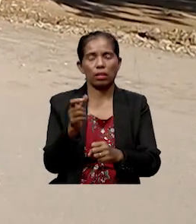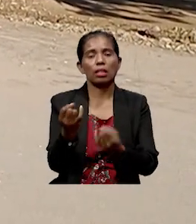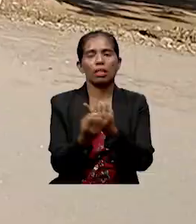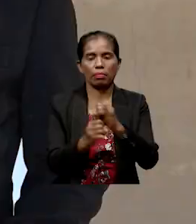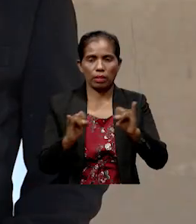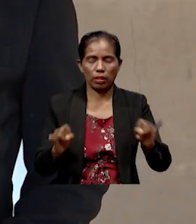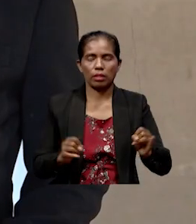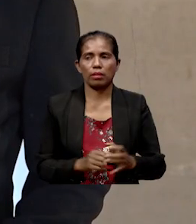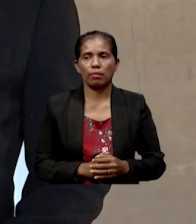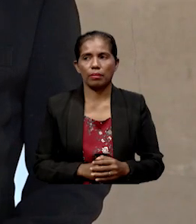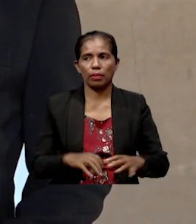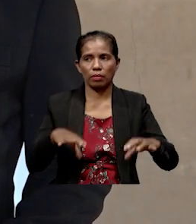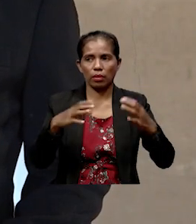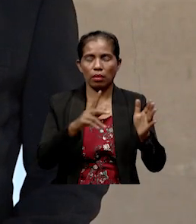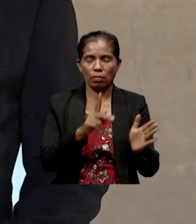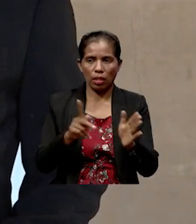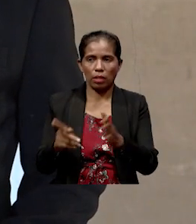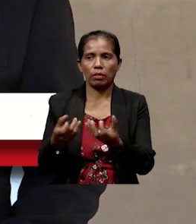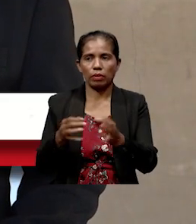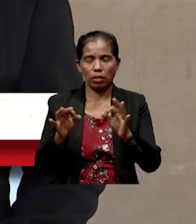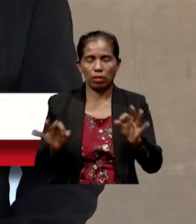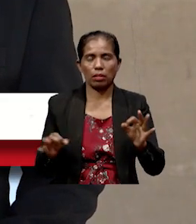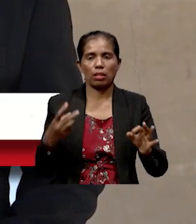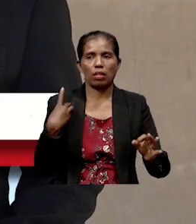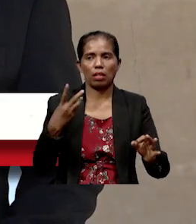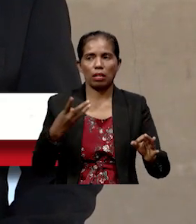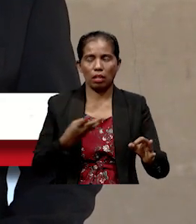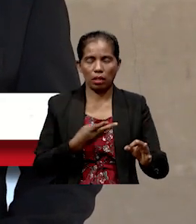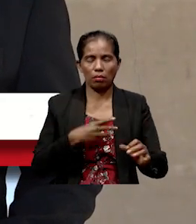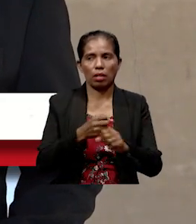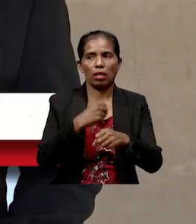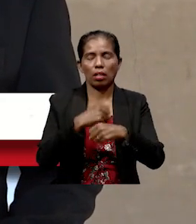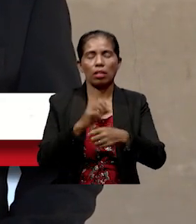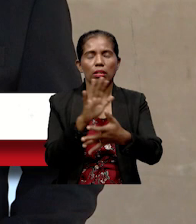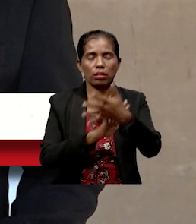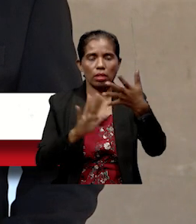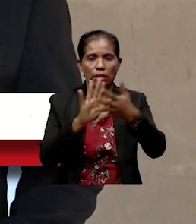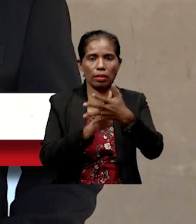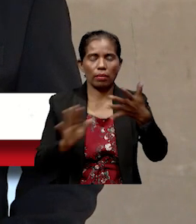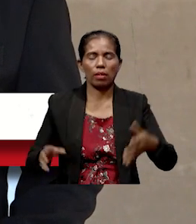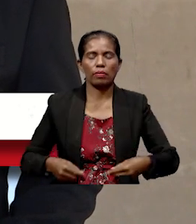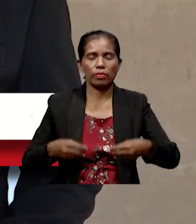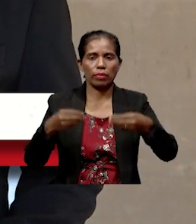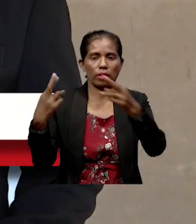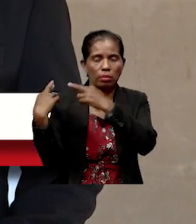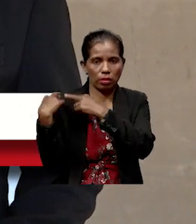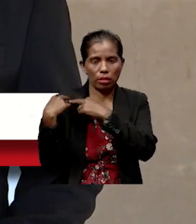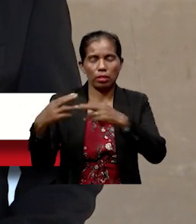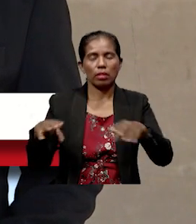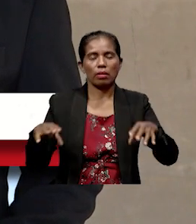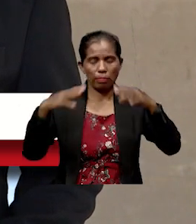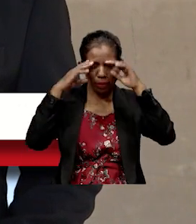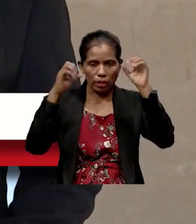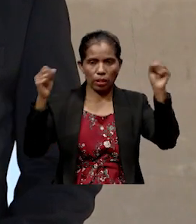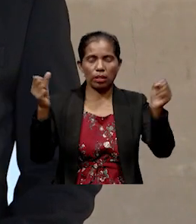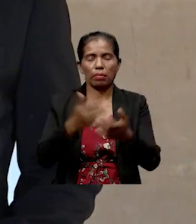que, planeia não organiza o Rala de Rauco, para que a tu realize a cerimônia tomada de posse do presidente eleito, né, e é